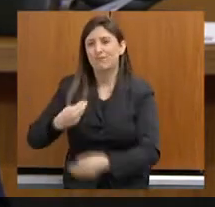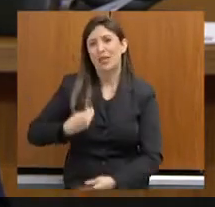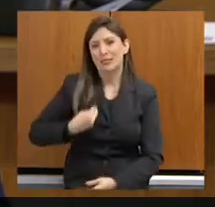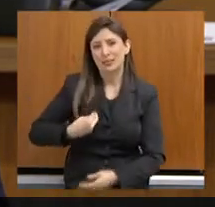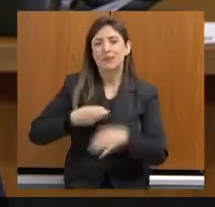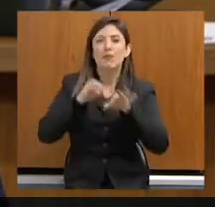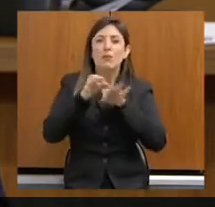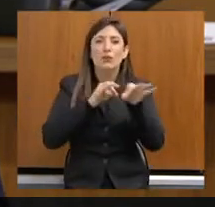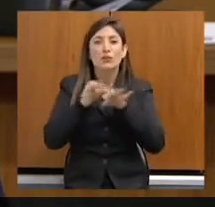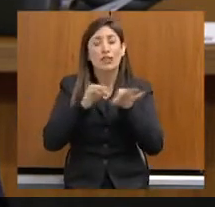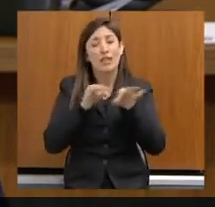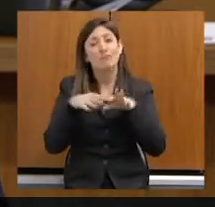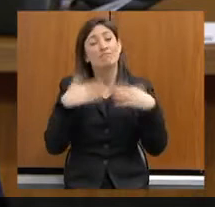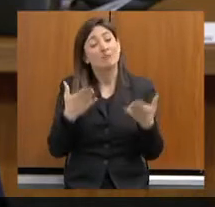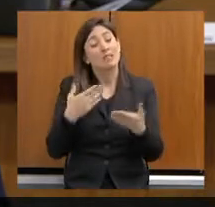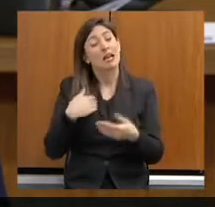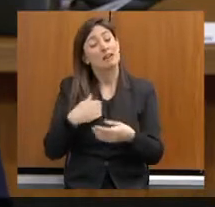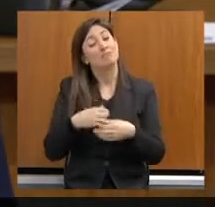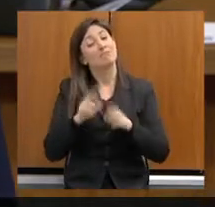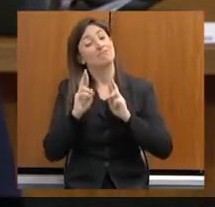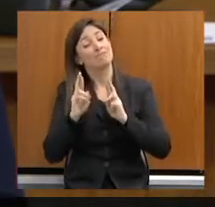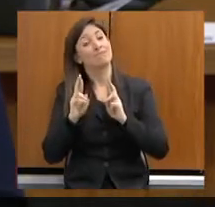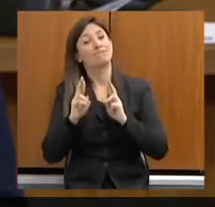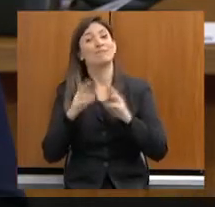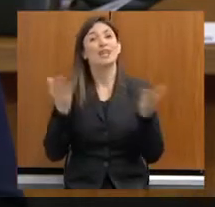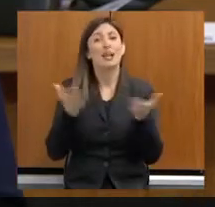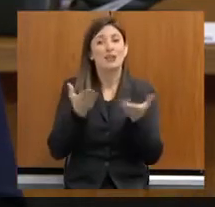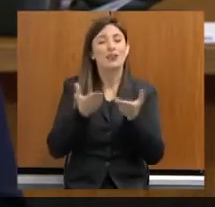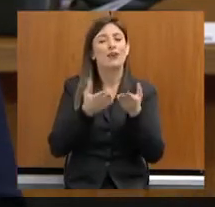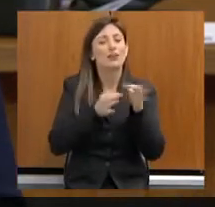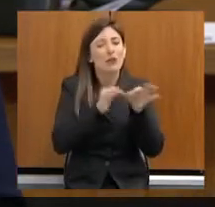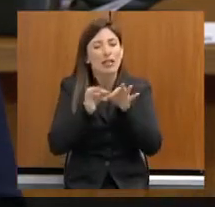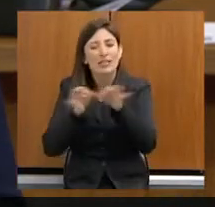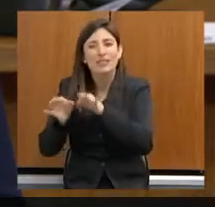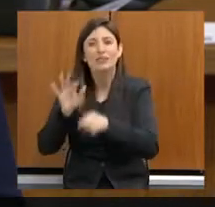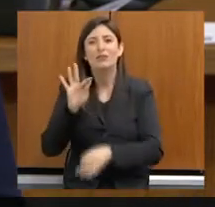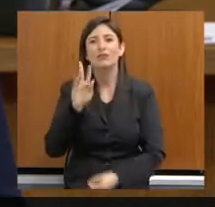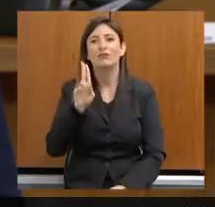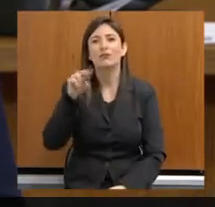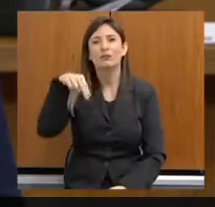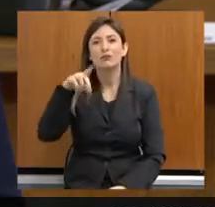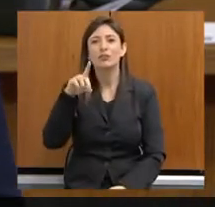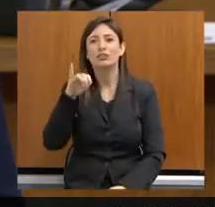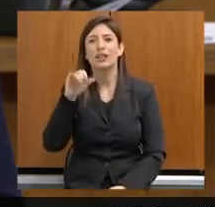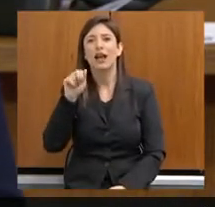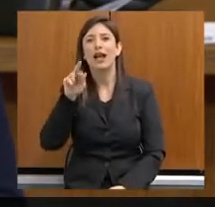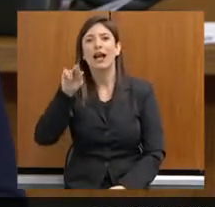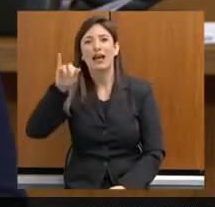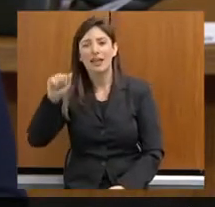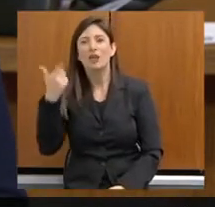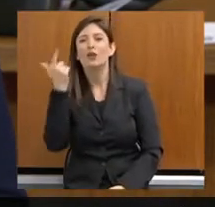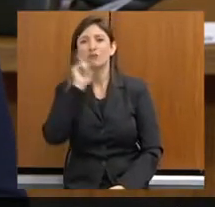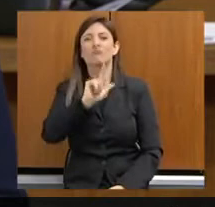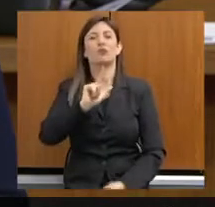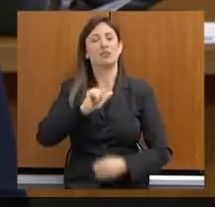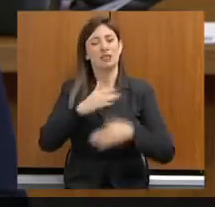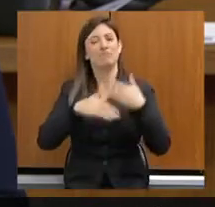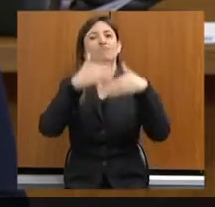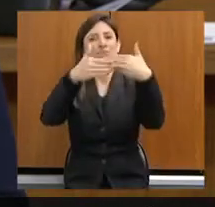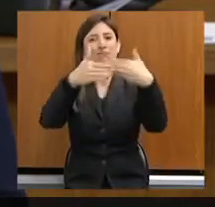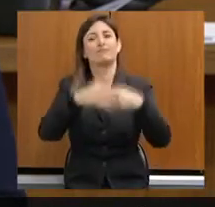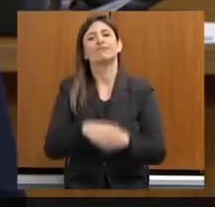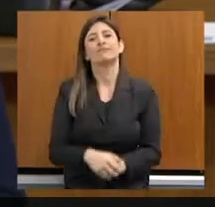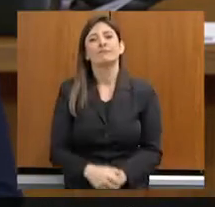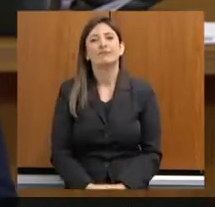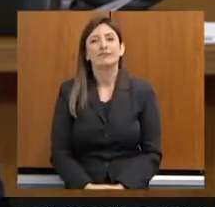espera que com isso a regulação fundiária possa ter agilizada e